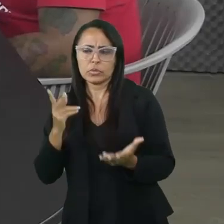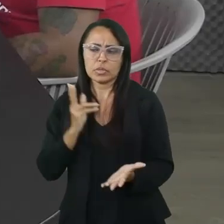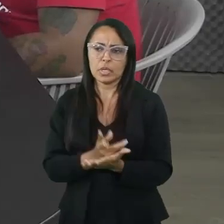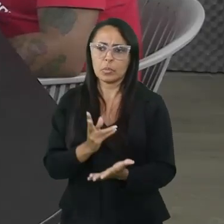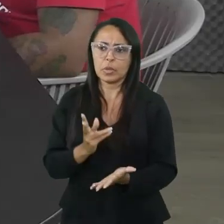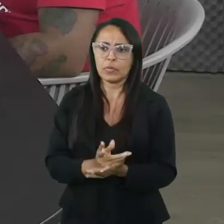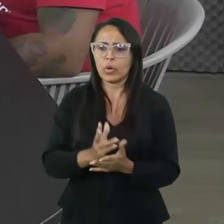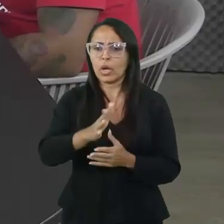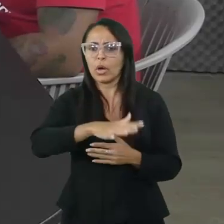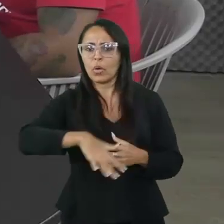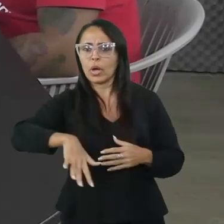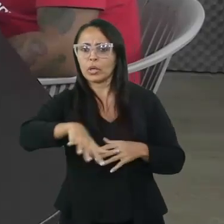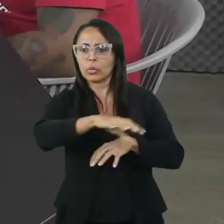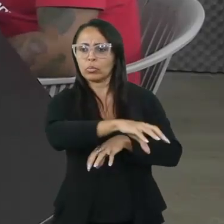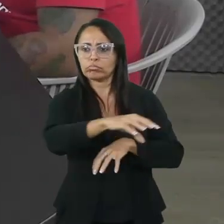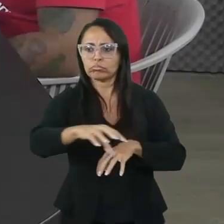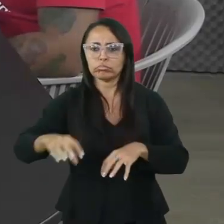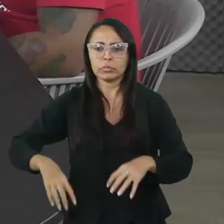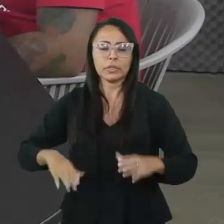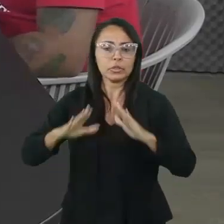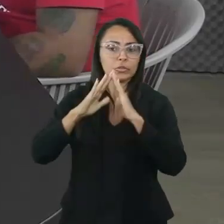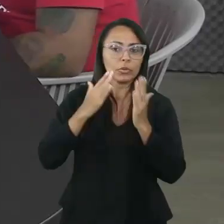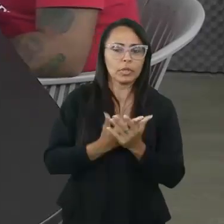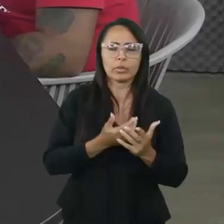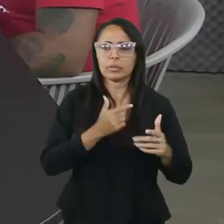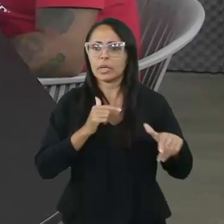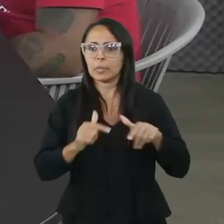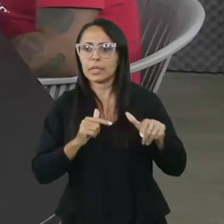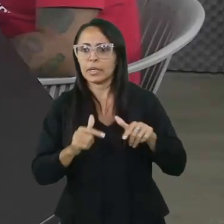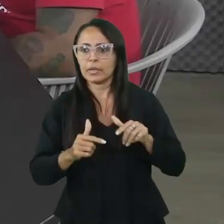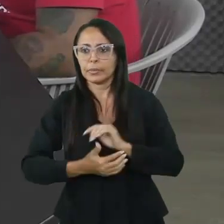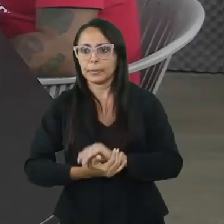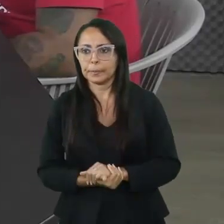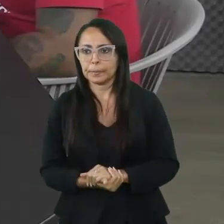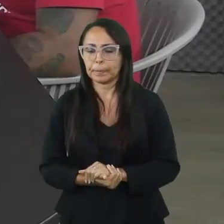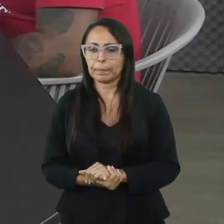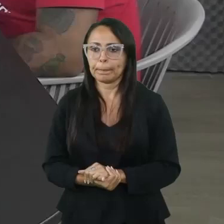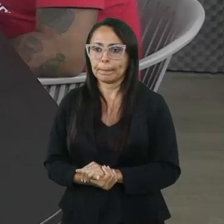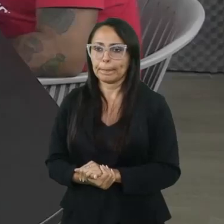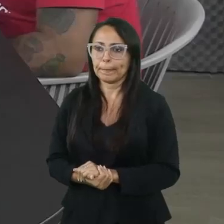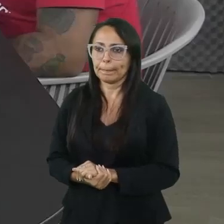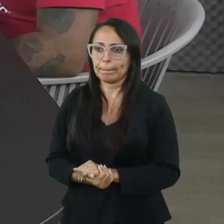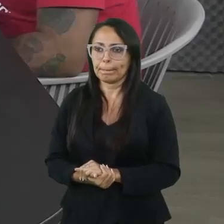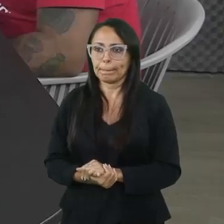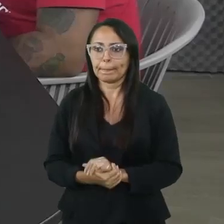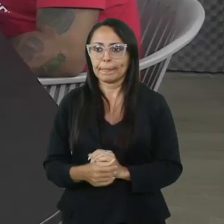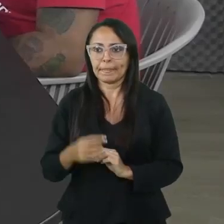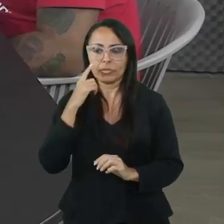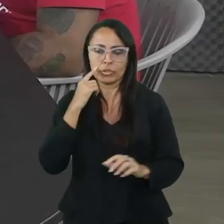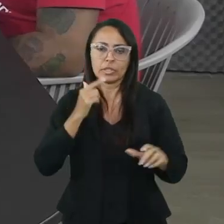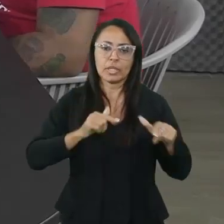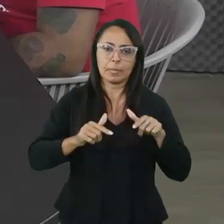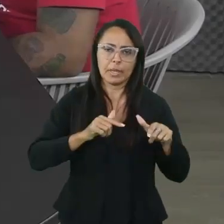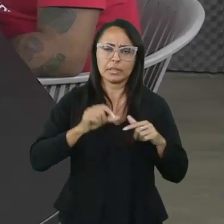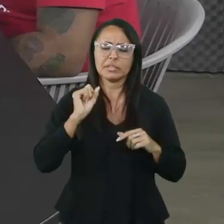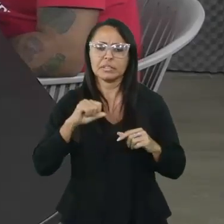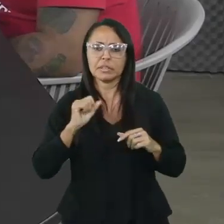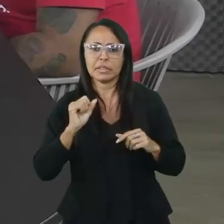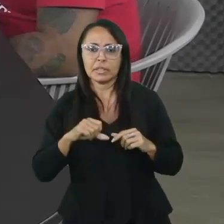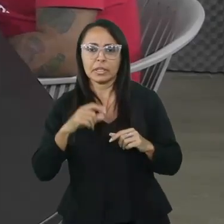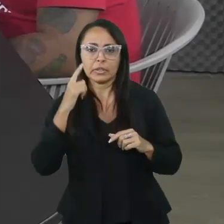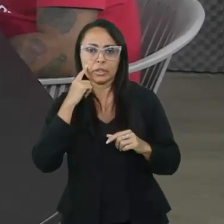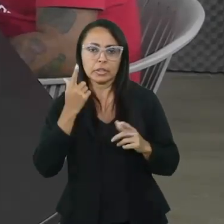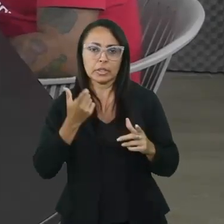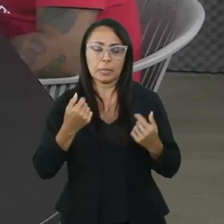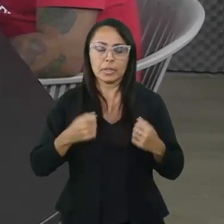ao redor das escolas que eu trabalhava. Até por uma outra discussão que é a precarização do trabalho, né? A gente trabalha tá tanto tempo ali que acaba que a gente tem